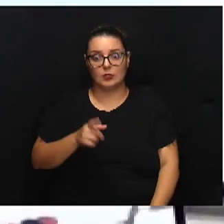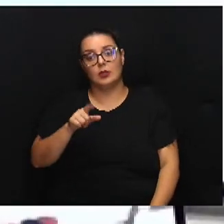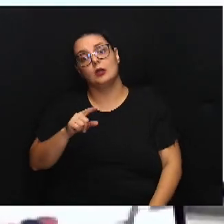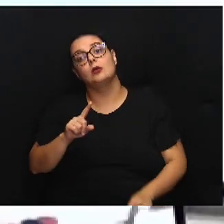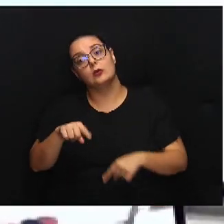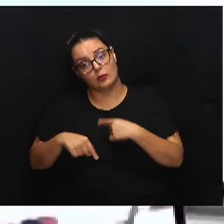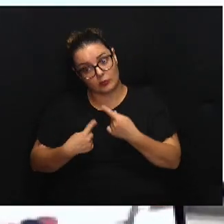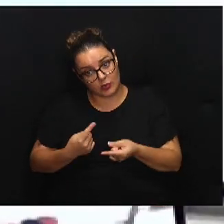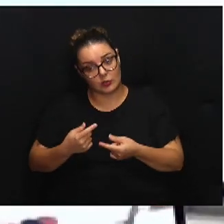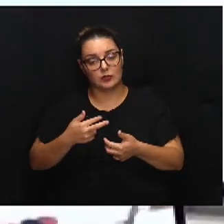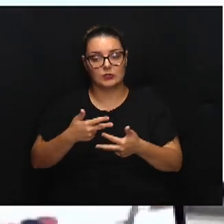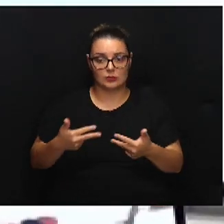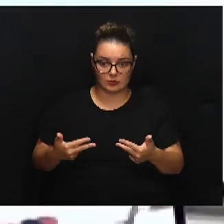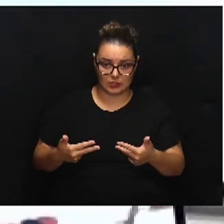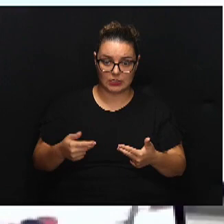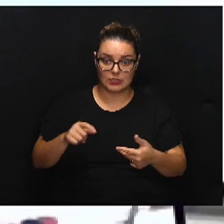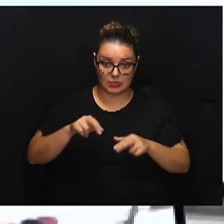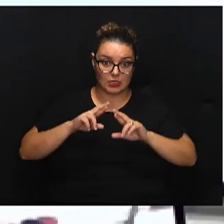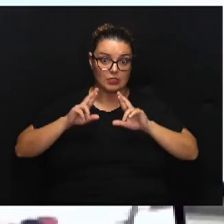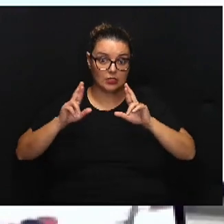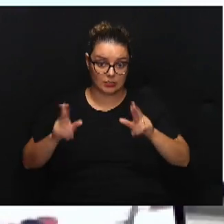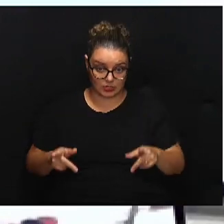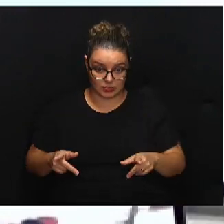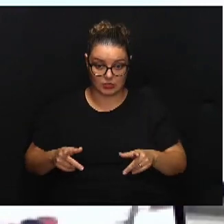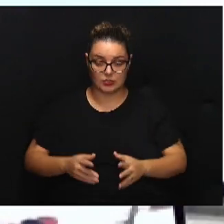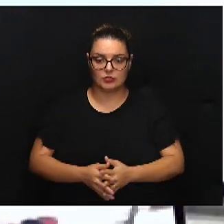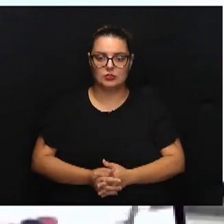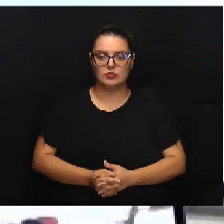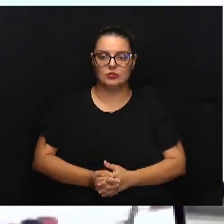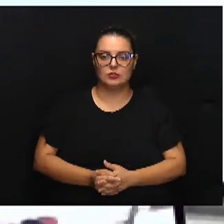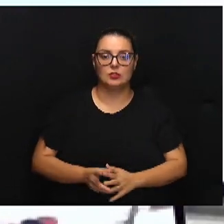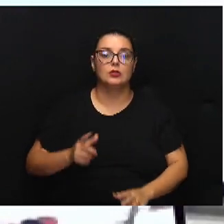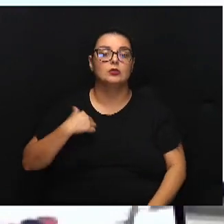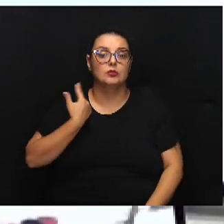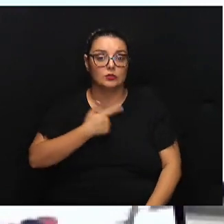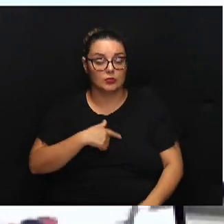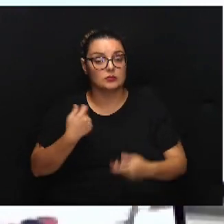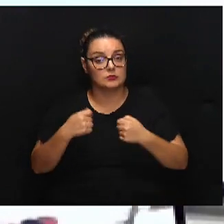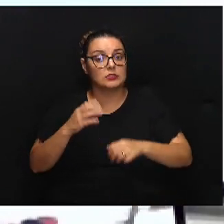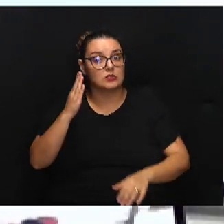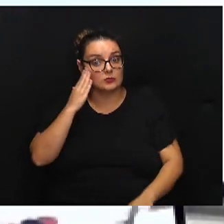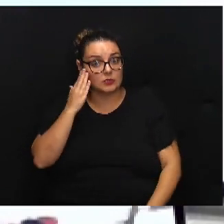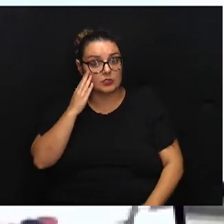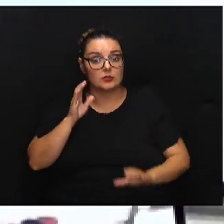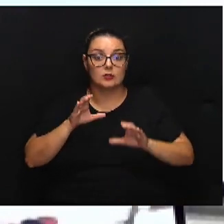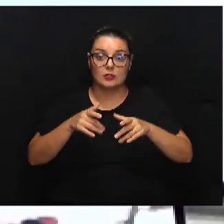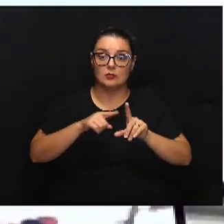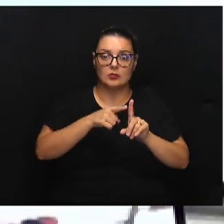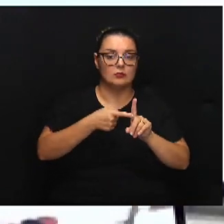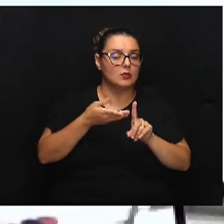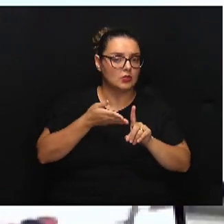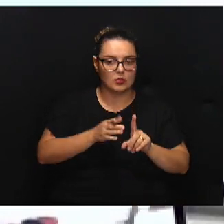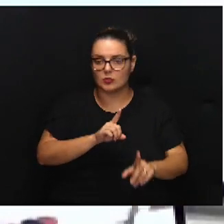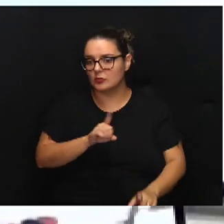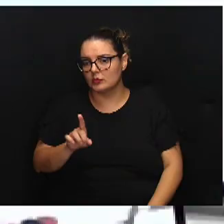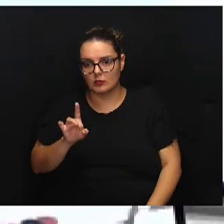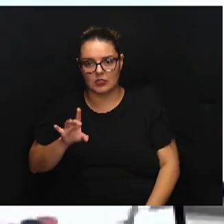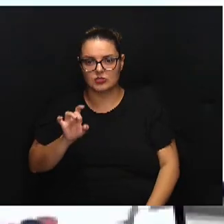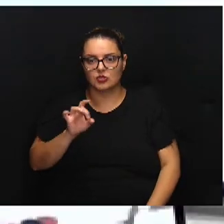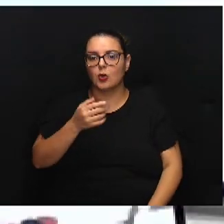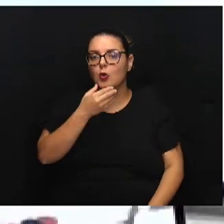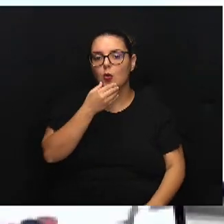outra questão, que é uma questão diferente, né? A gente precisa entender que equipe de parto não é mais o